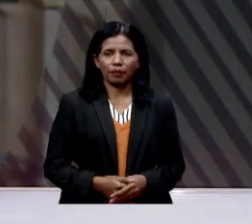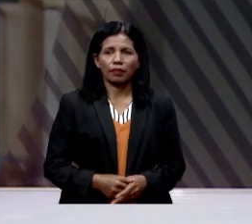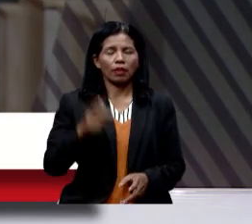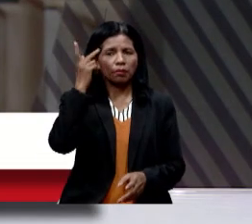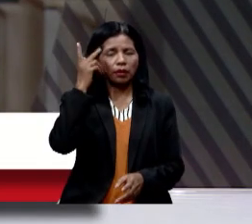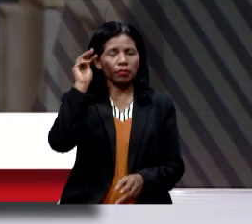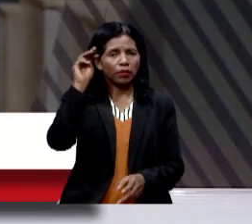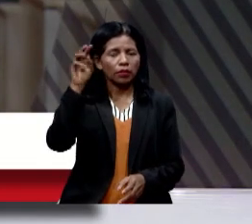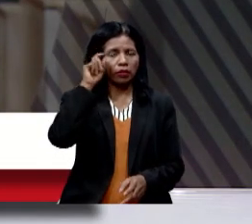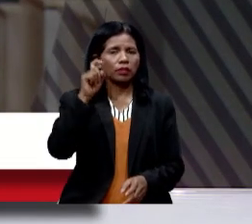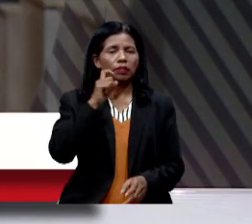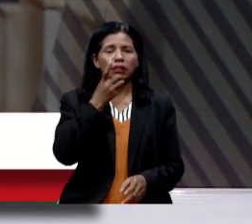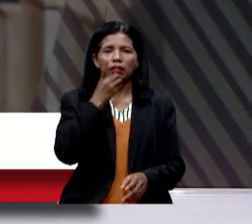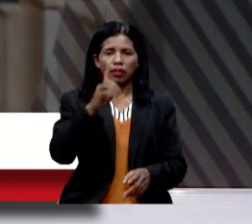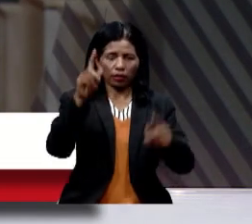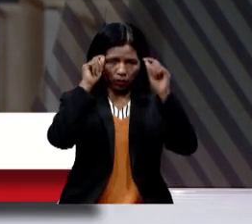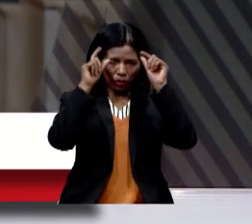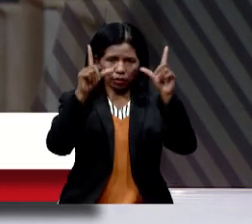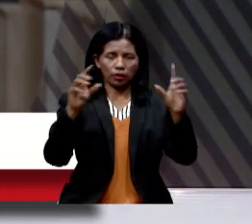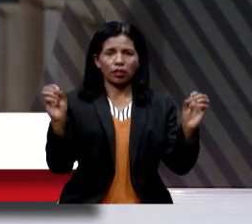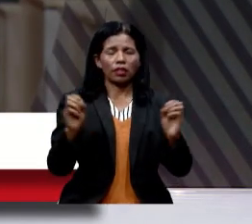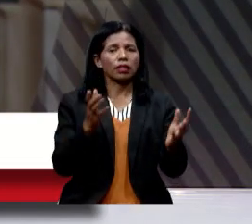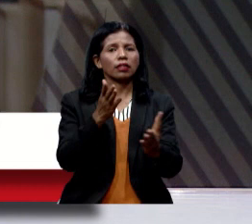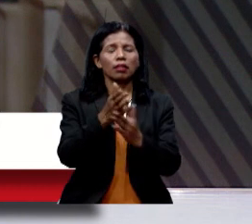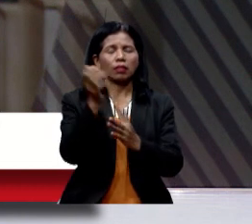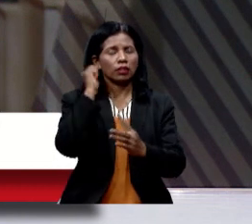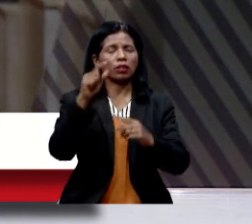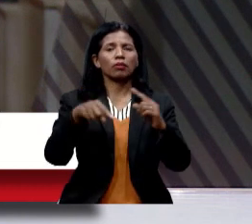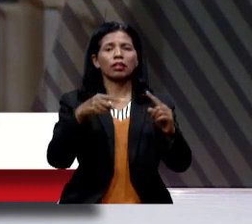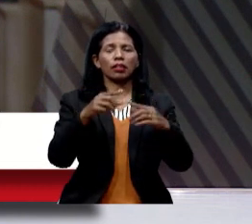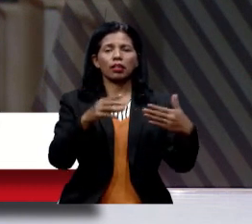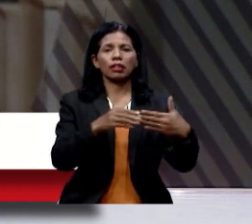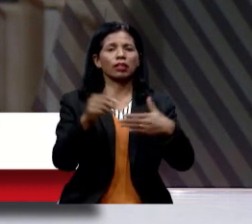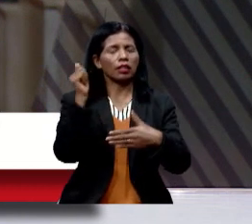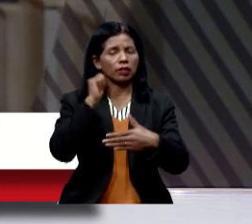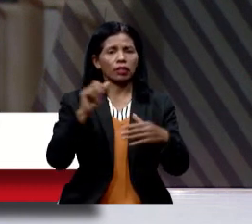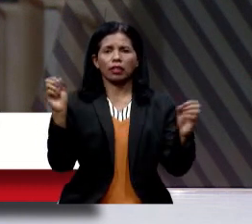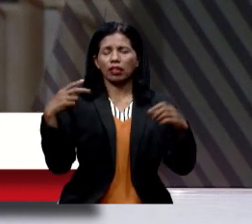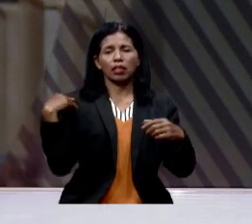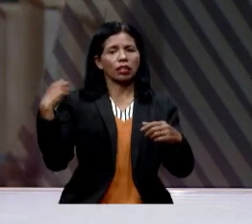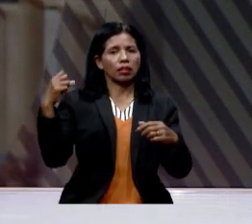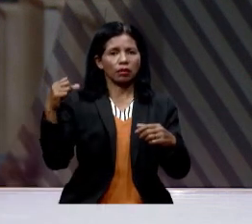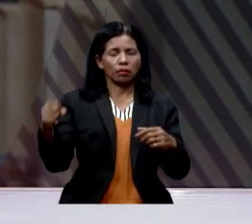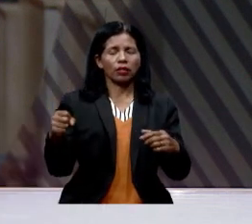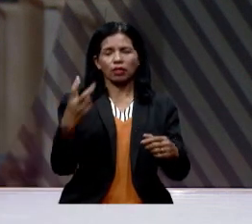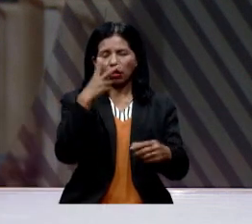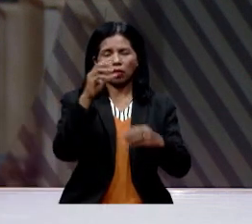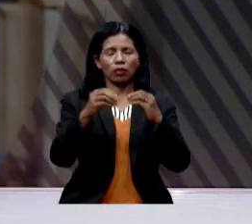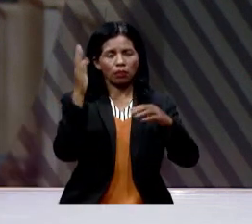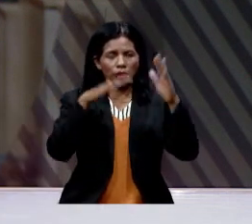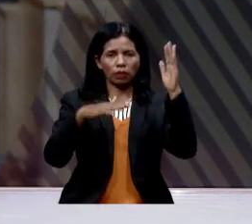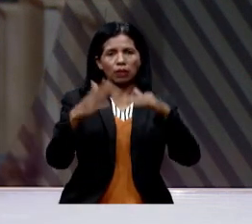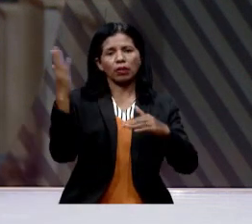Primeiro-ministro Sonana Guzmão declara Timor-Leste se latam ASEAN, o Enhira, líder ASEAN, Laik Kibit, a tu resolve conflito e a